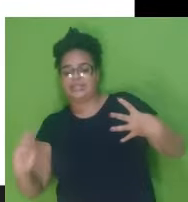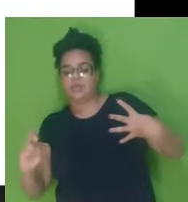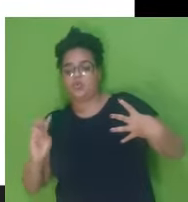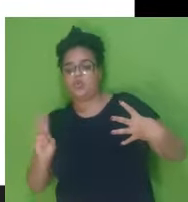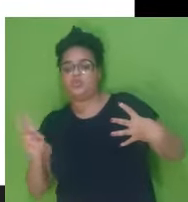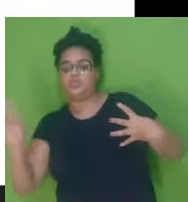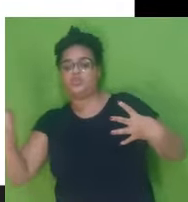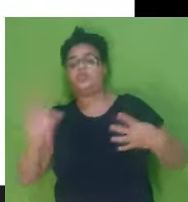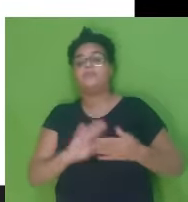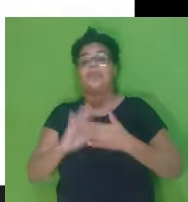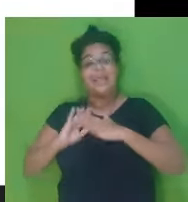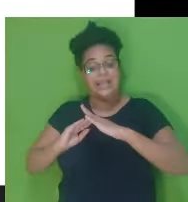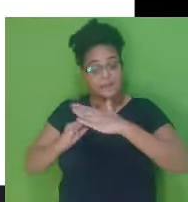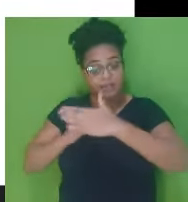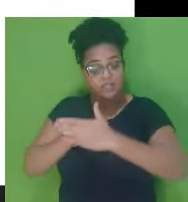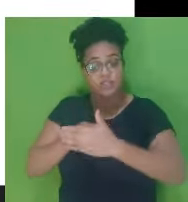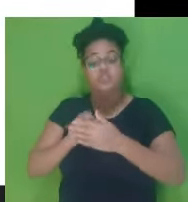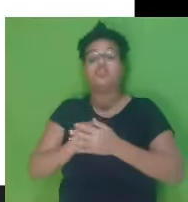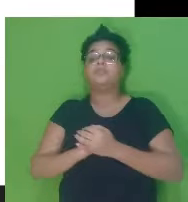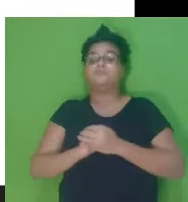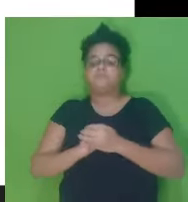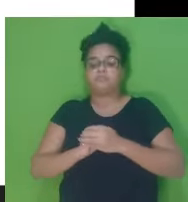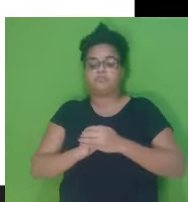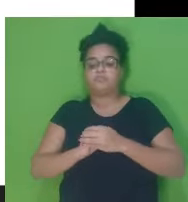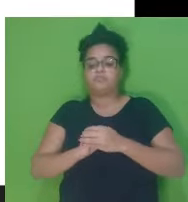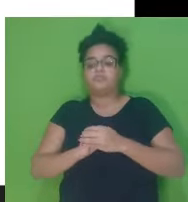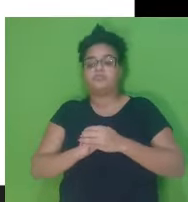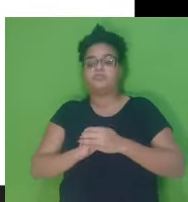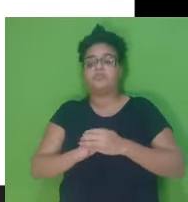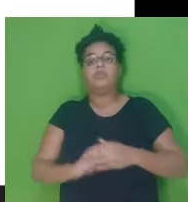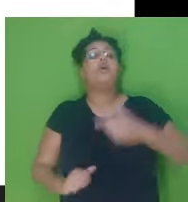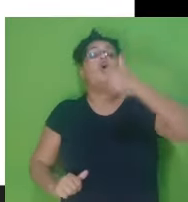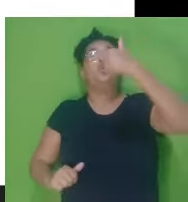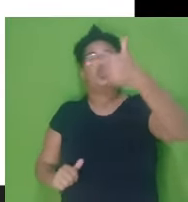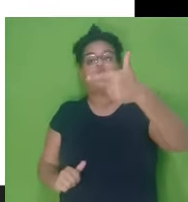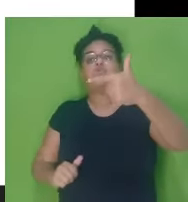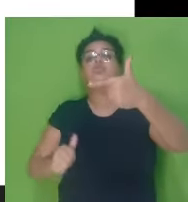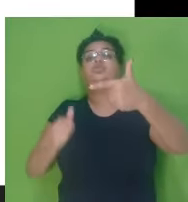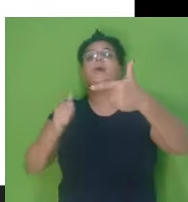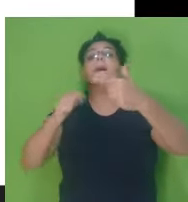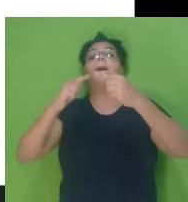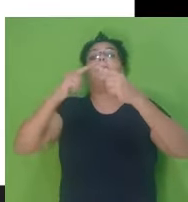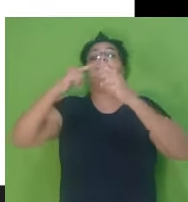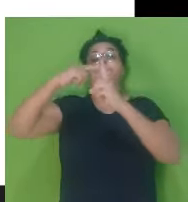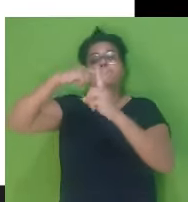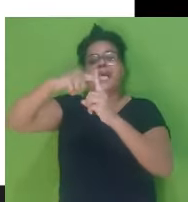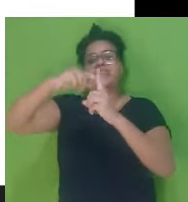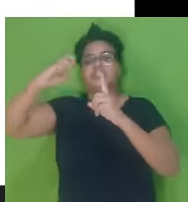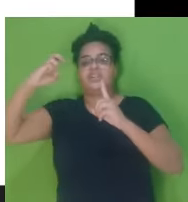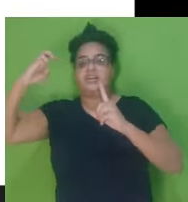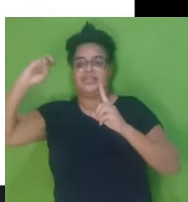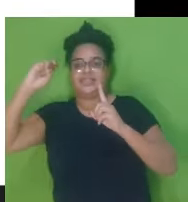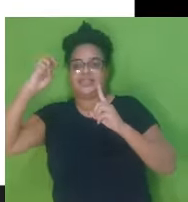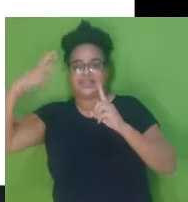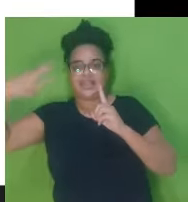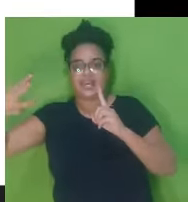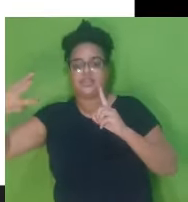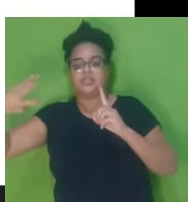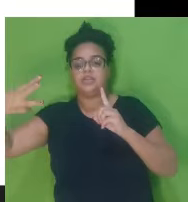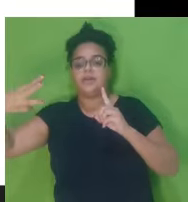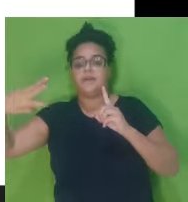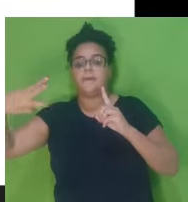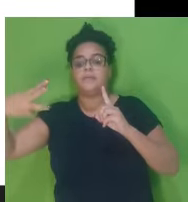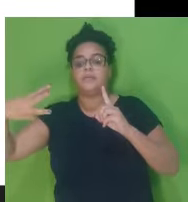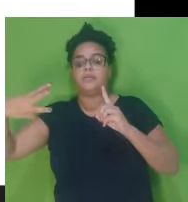respectivamente. Então, esse limite vai tender a 2 mais 3, 5, sobre